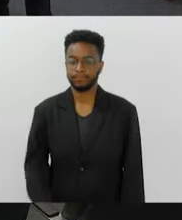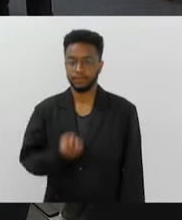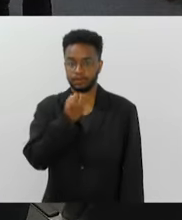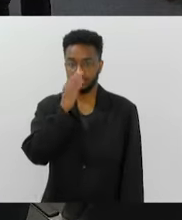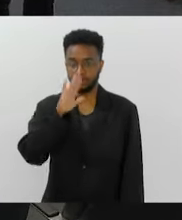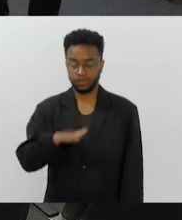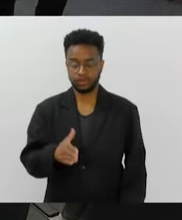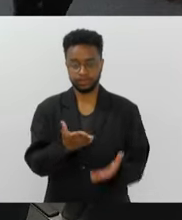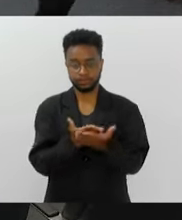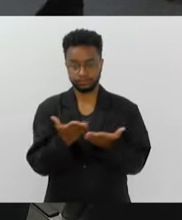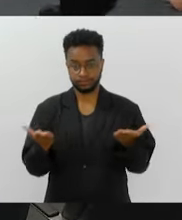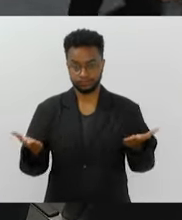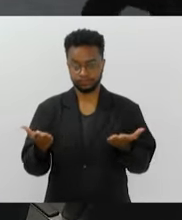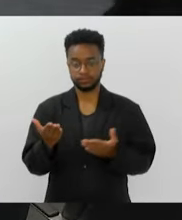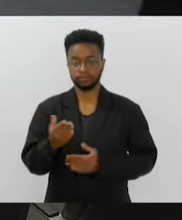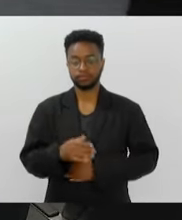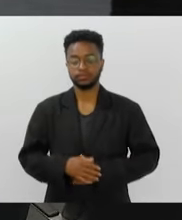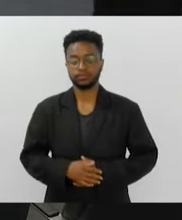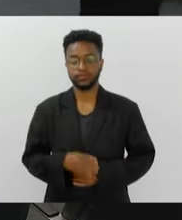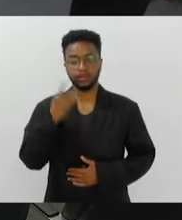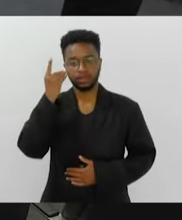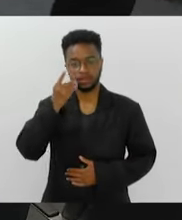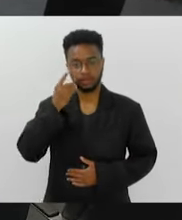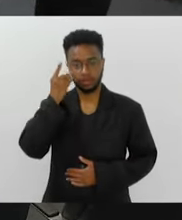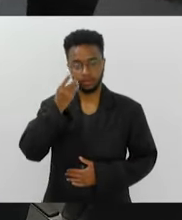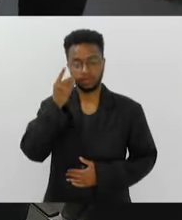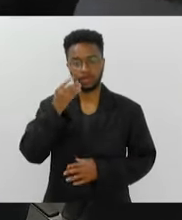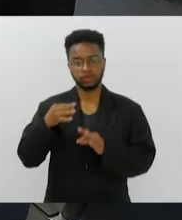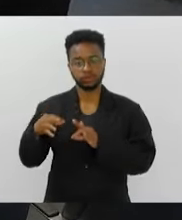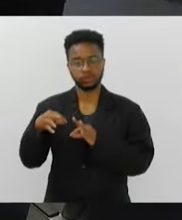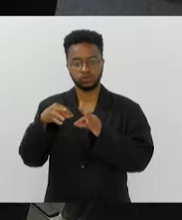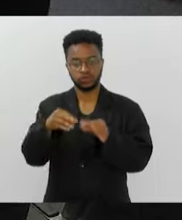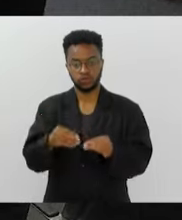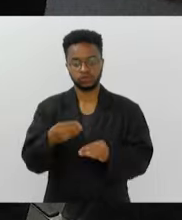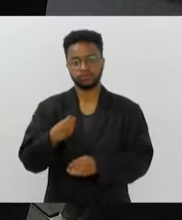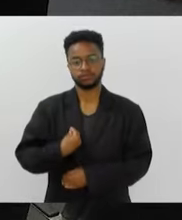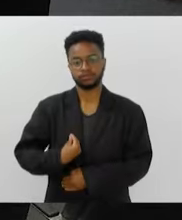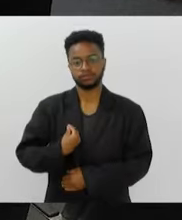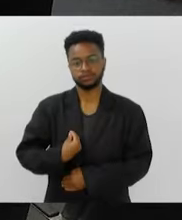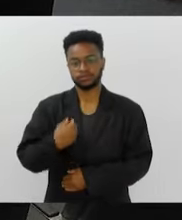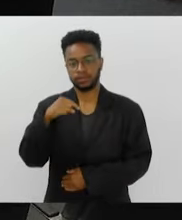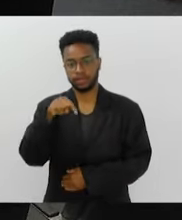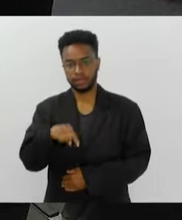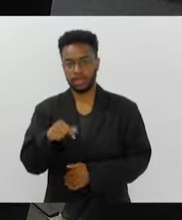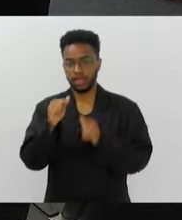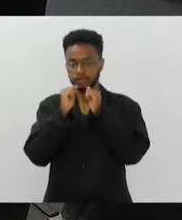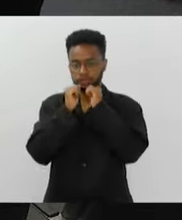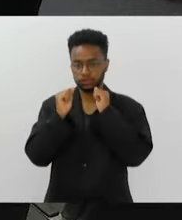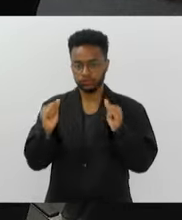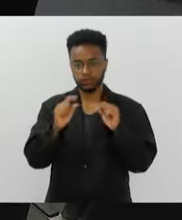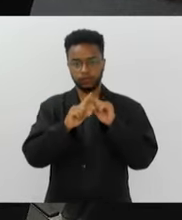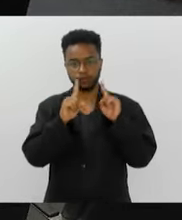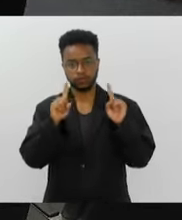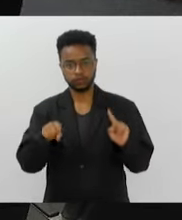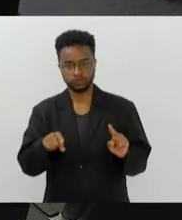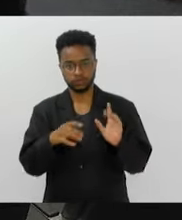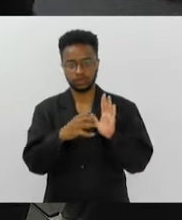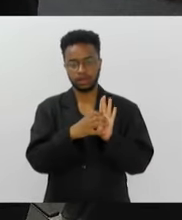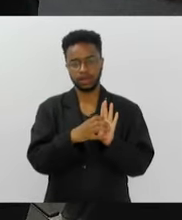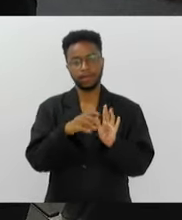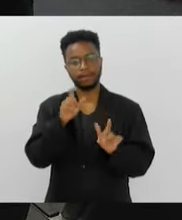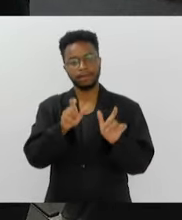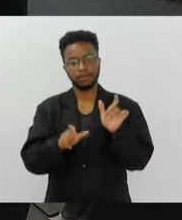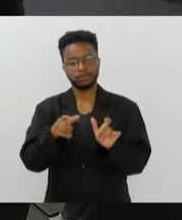Boa tarde senhoras e senhores deputados deputadas assessores servidores público